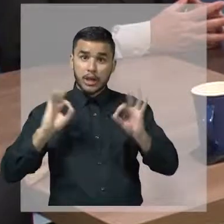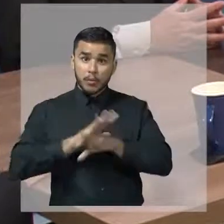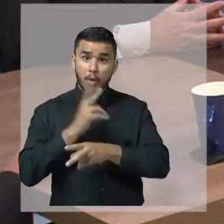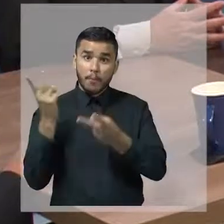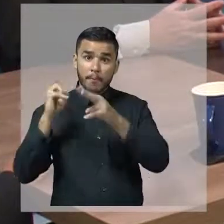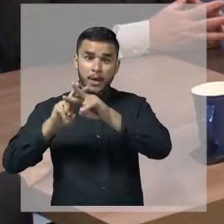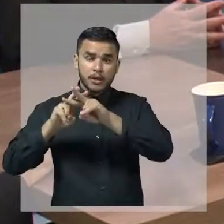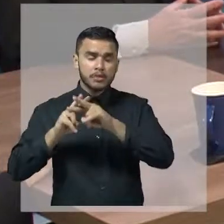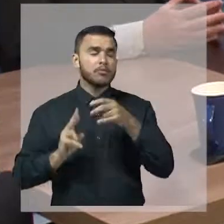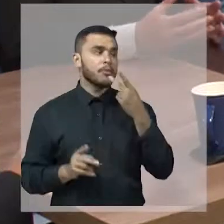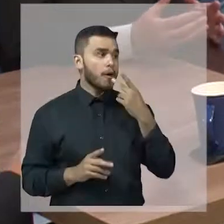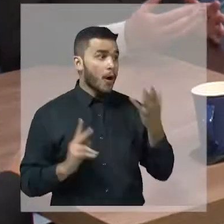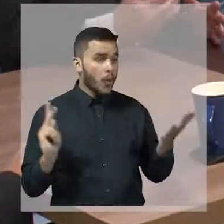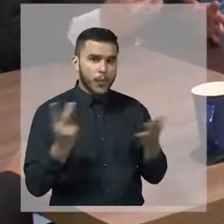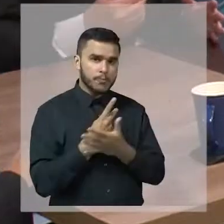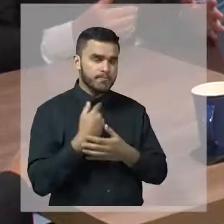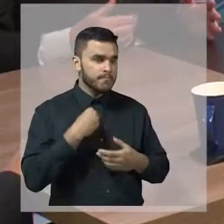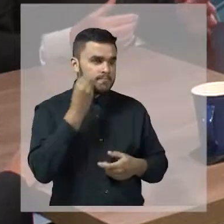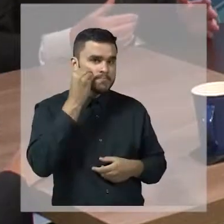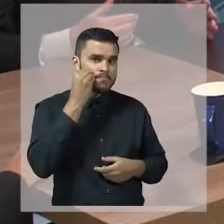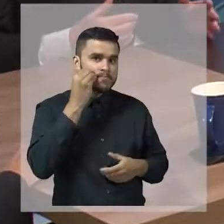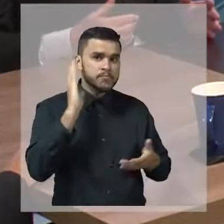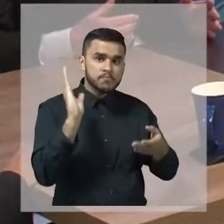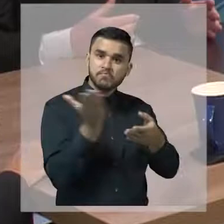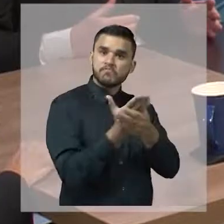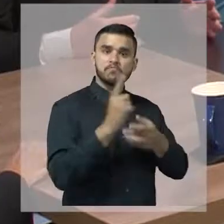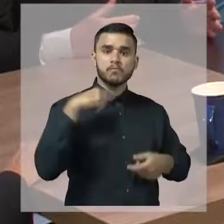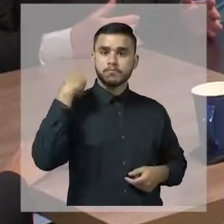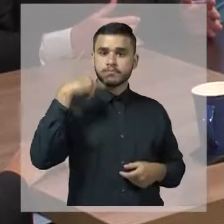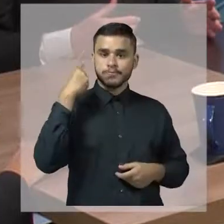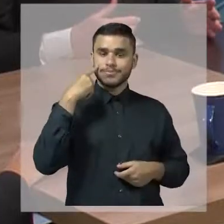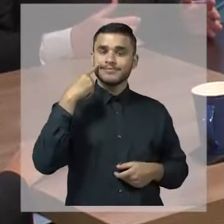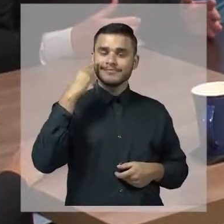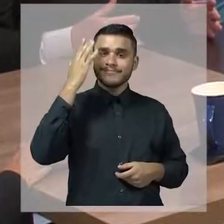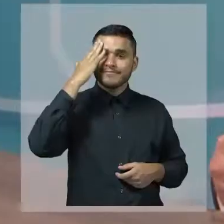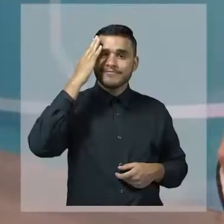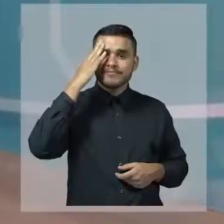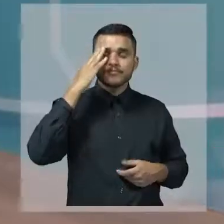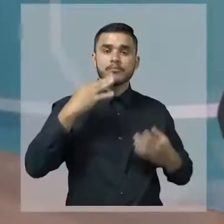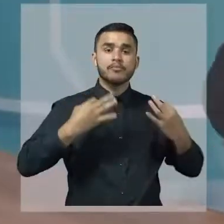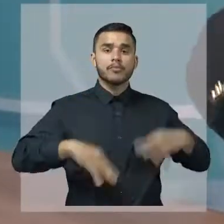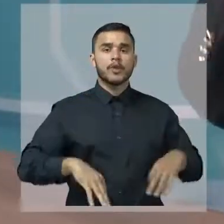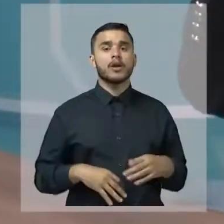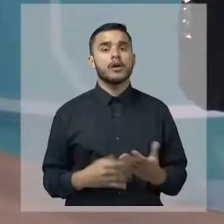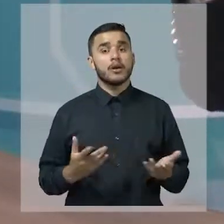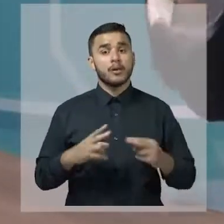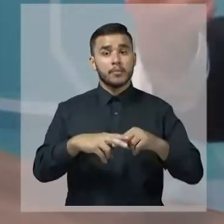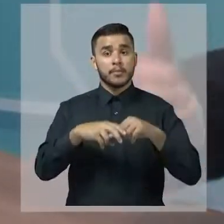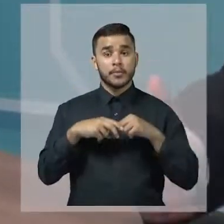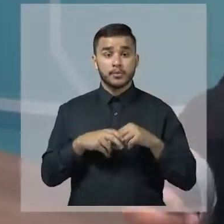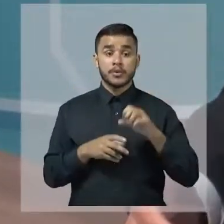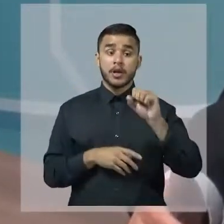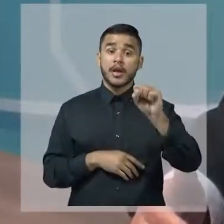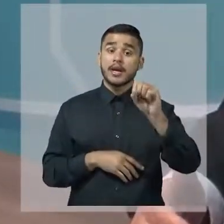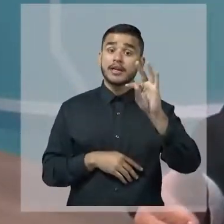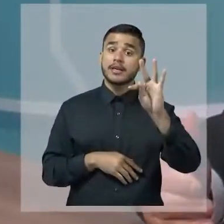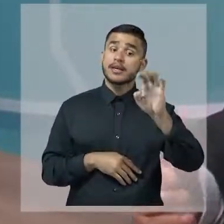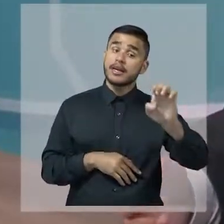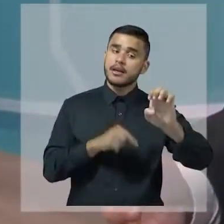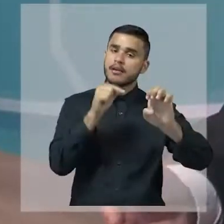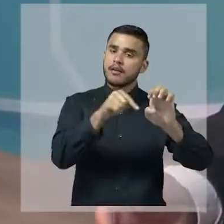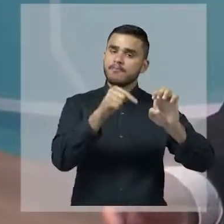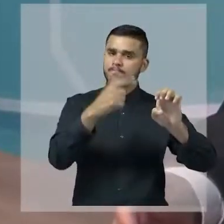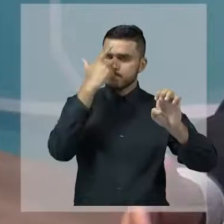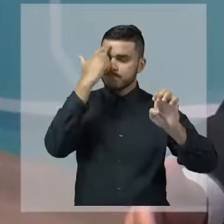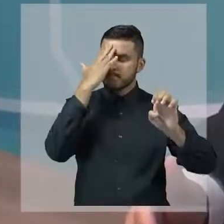julgado. Então, volta o processo para a Justiça Eleitoral para que reaprecie tudo. E com